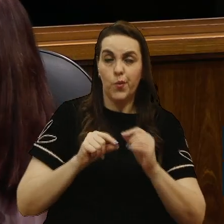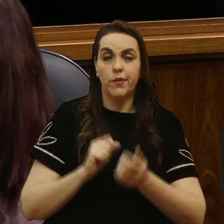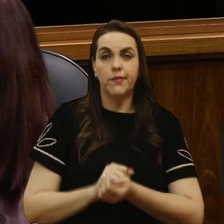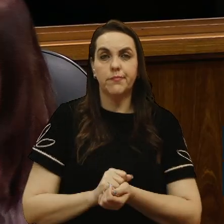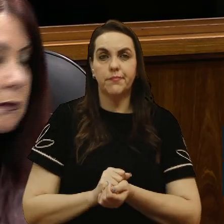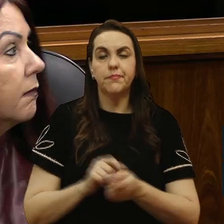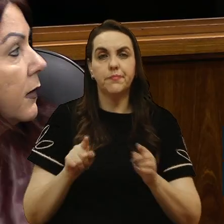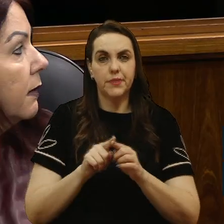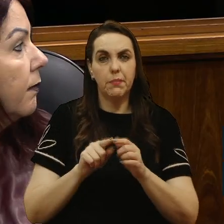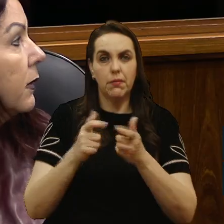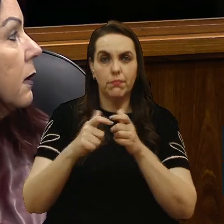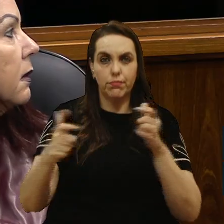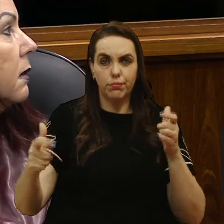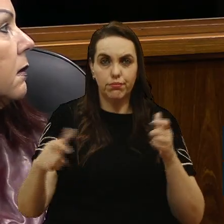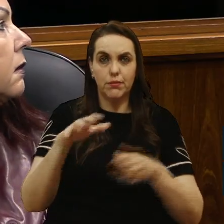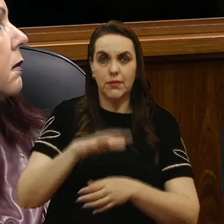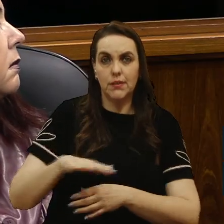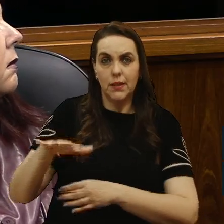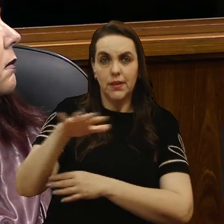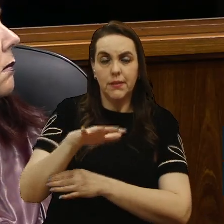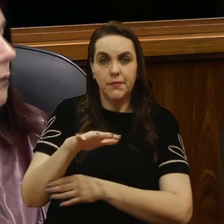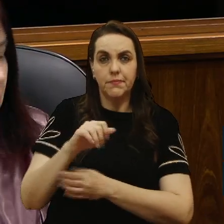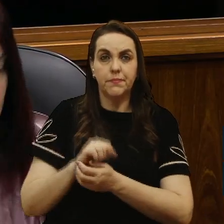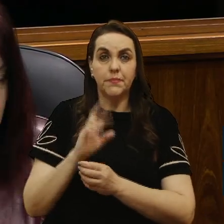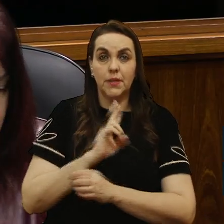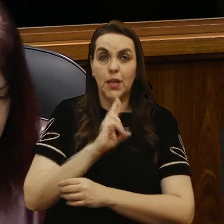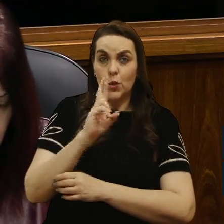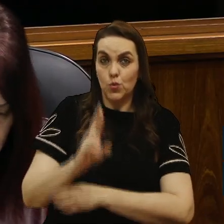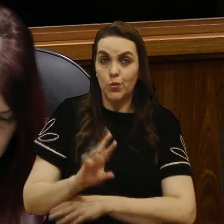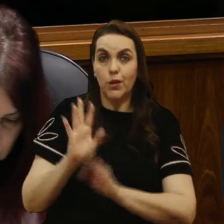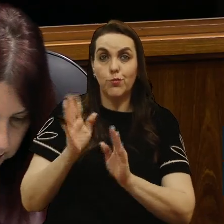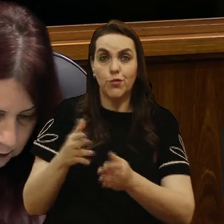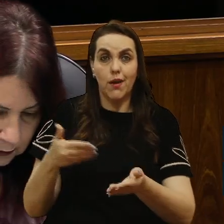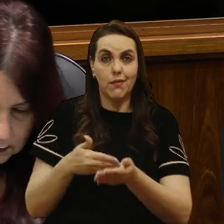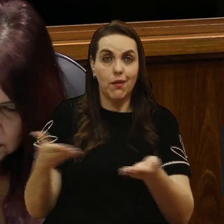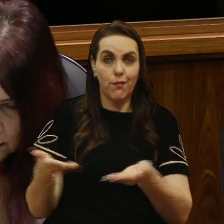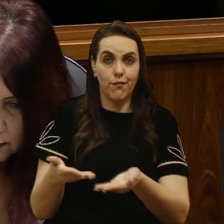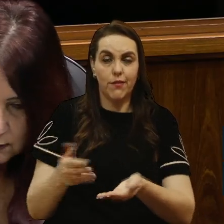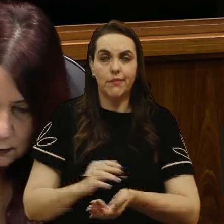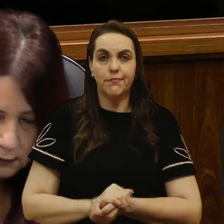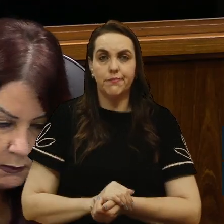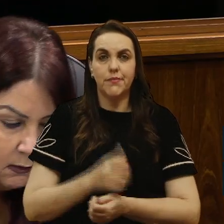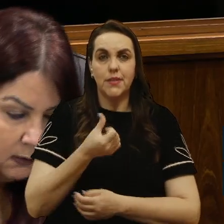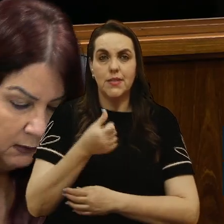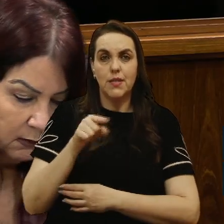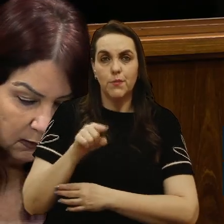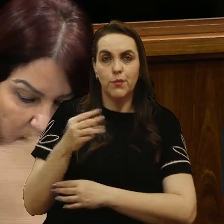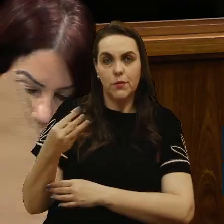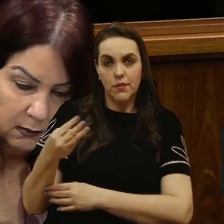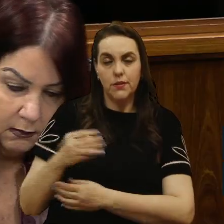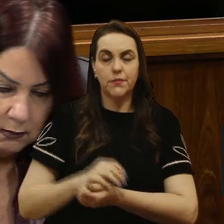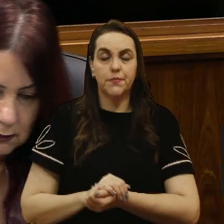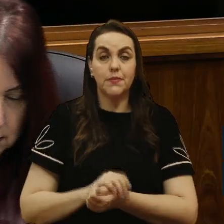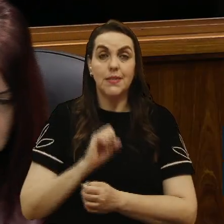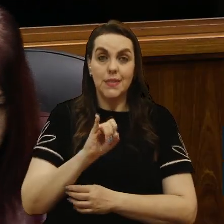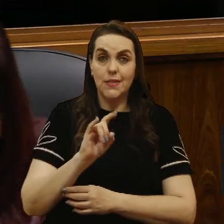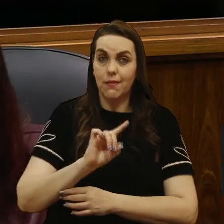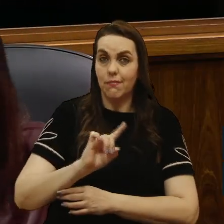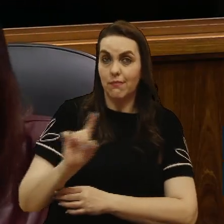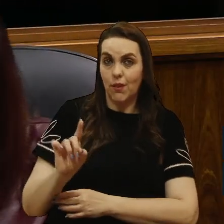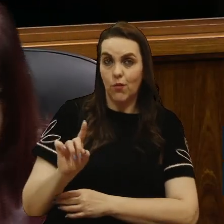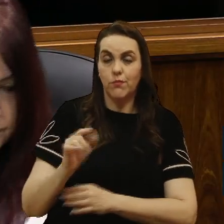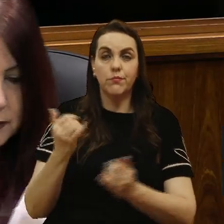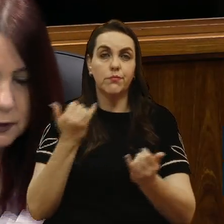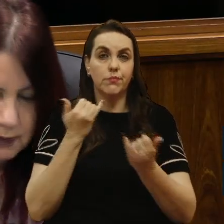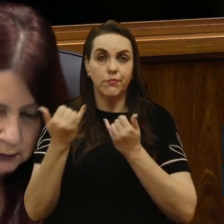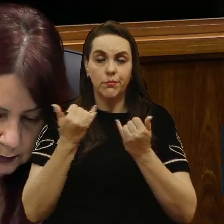a abrangência territorial e os resultados obtidos até o momento. 6.3. Em caso negativo,